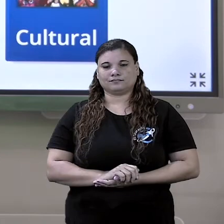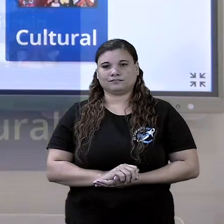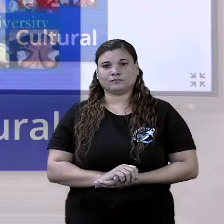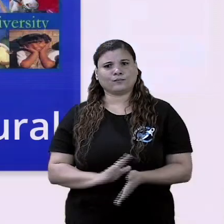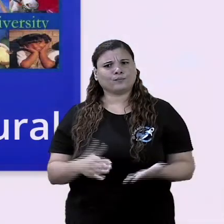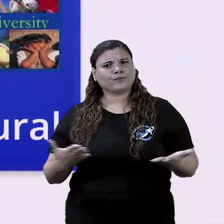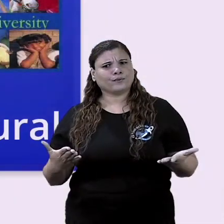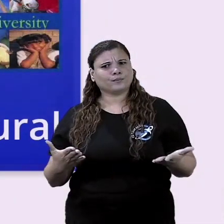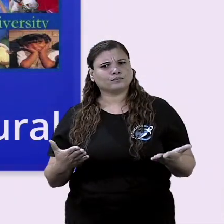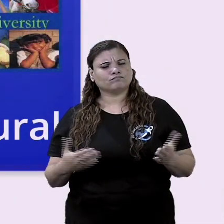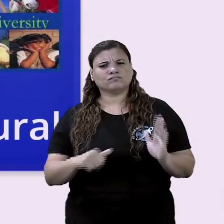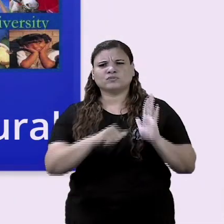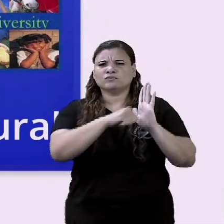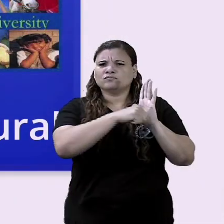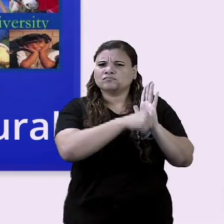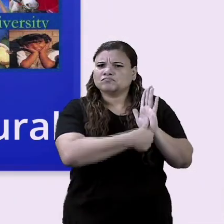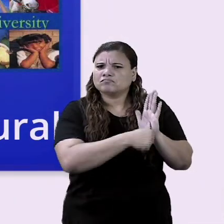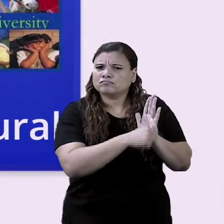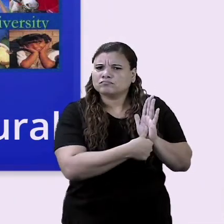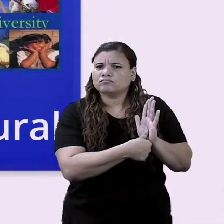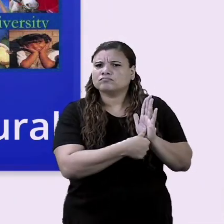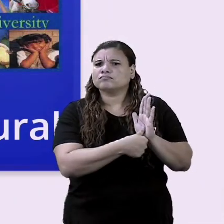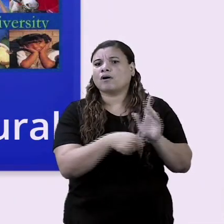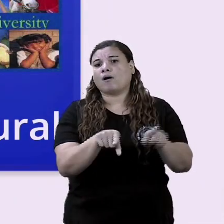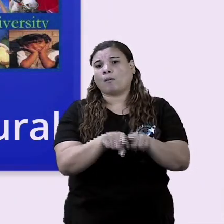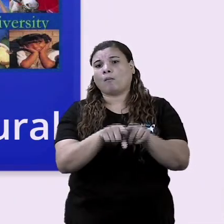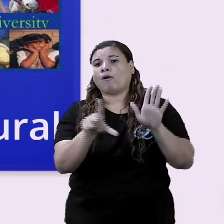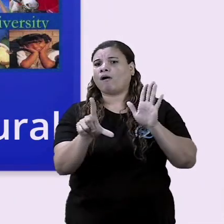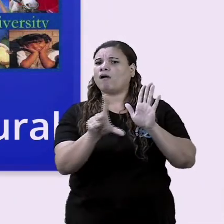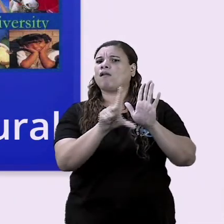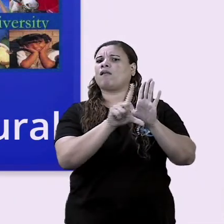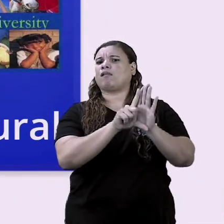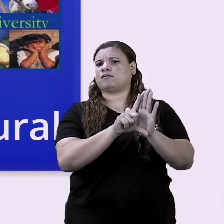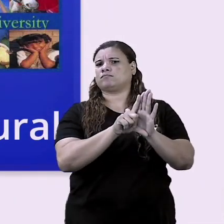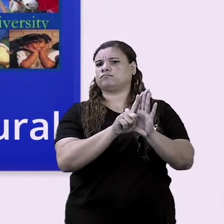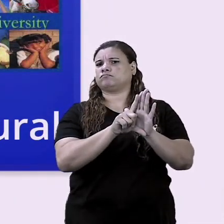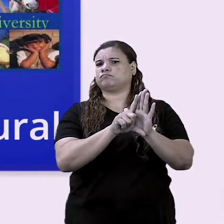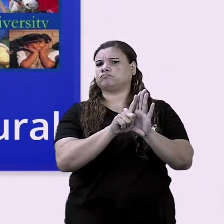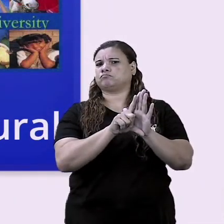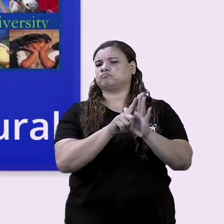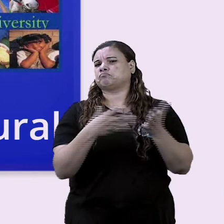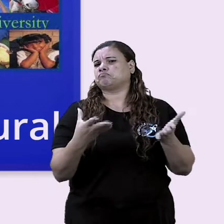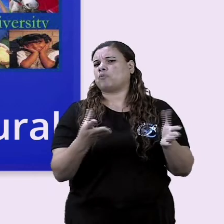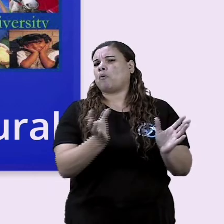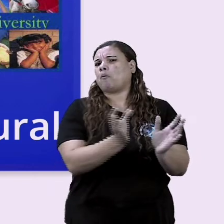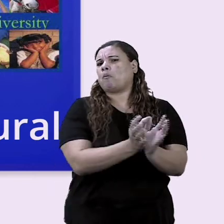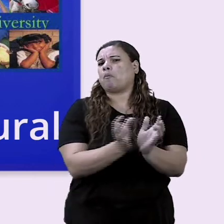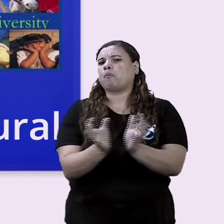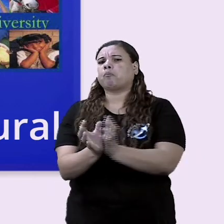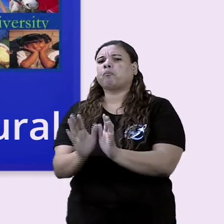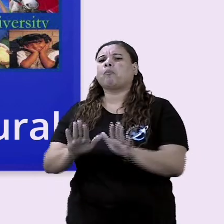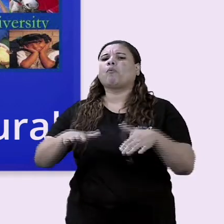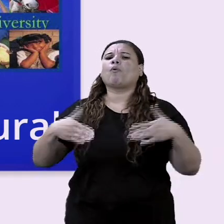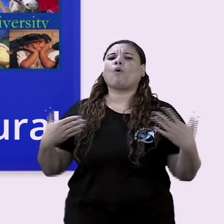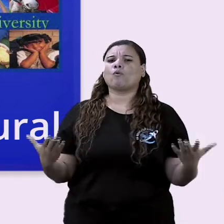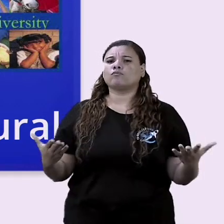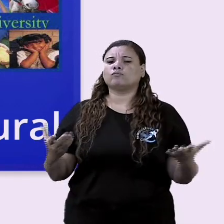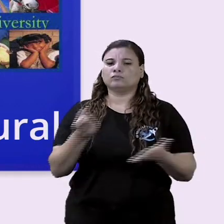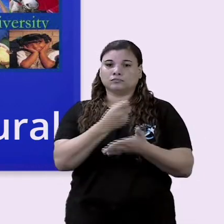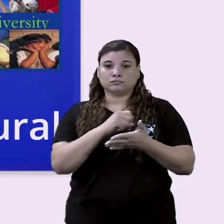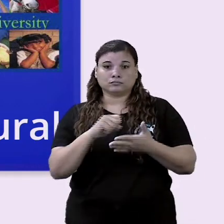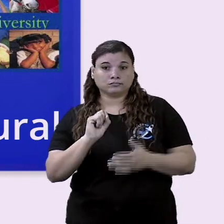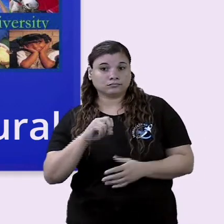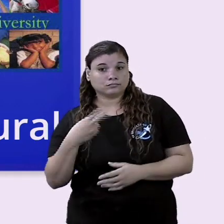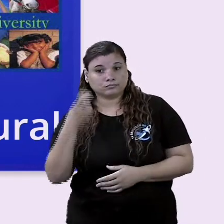Cédulas de identidade e leis pertencem à fonte histórica escrita ou cultural?